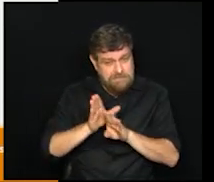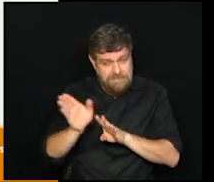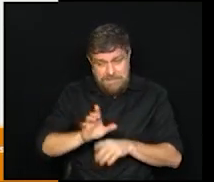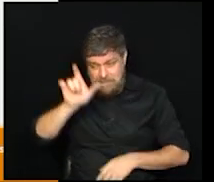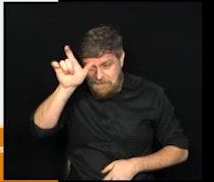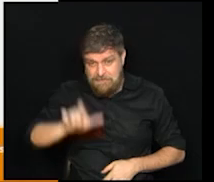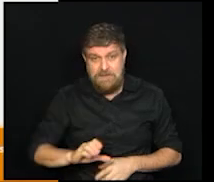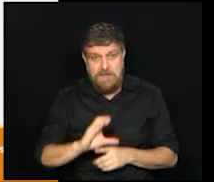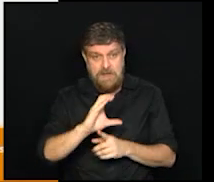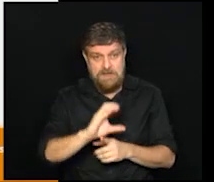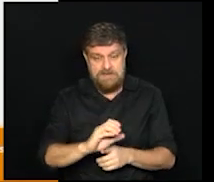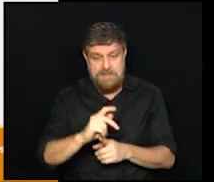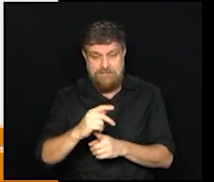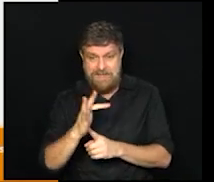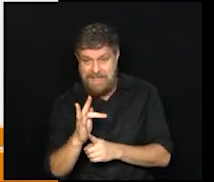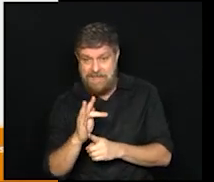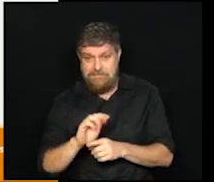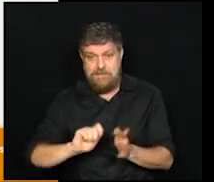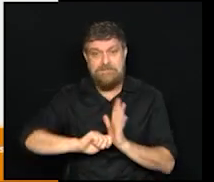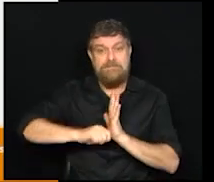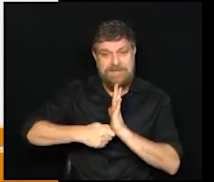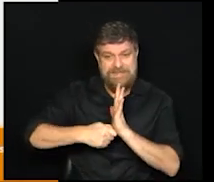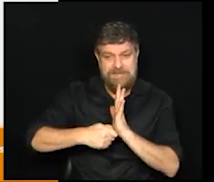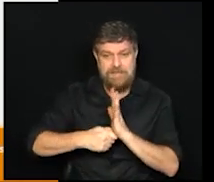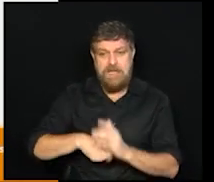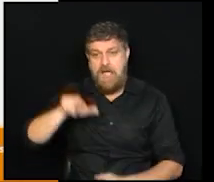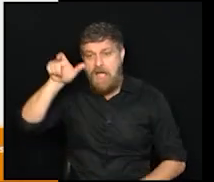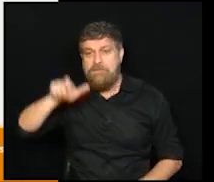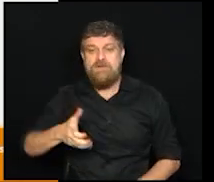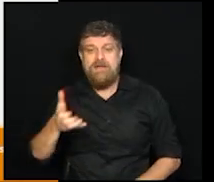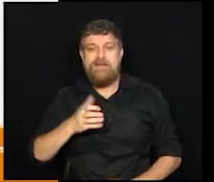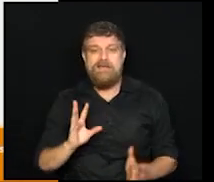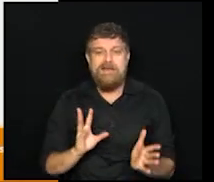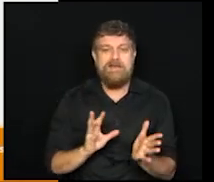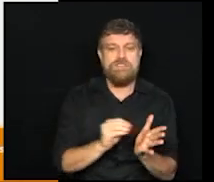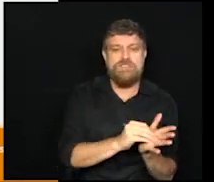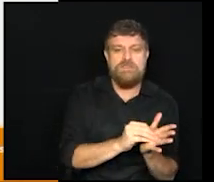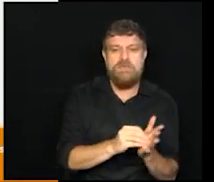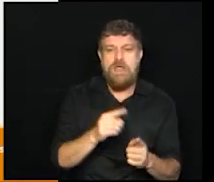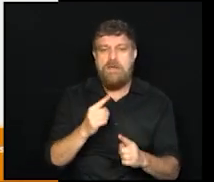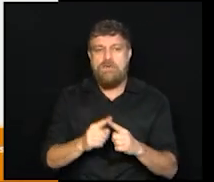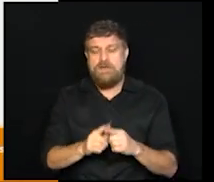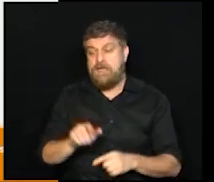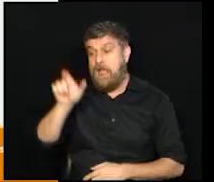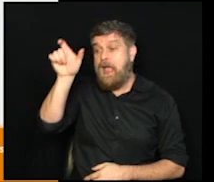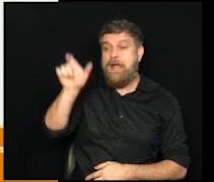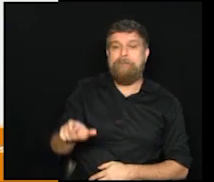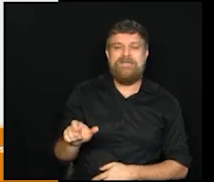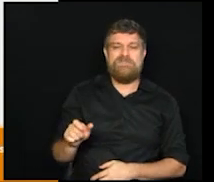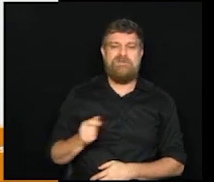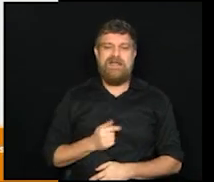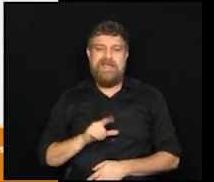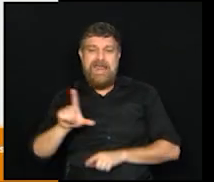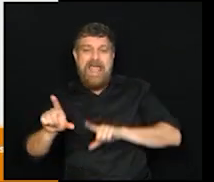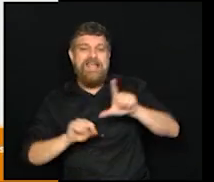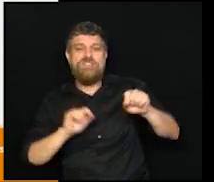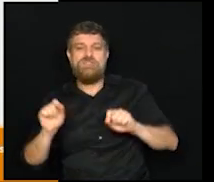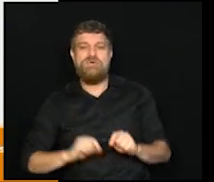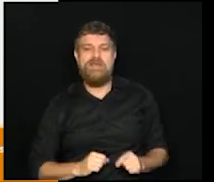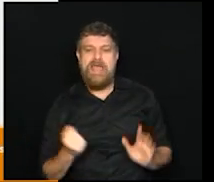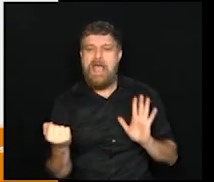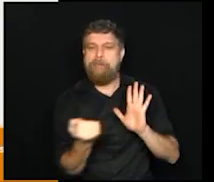seu CPF tenha sido bloqueado para tentar fazer algum agendamento por conta dessa ação,